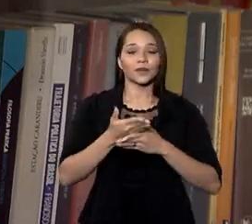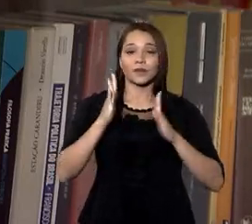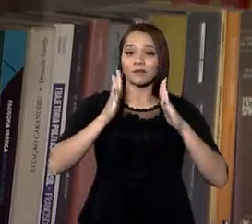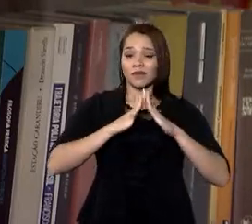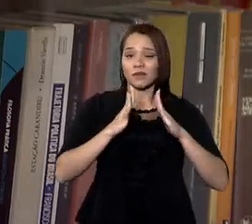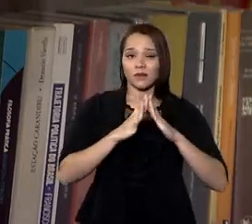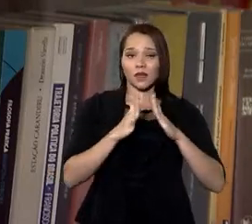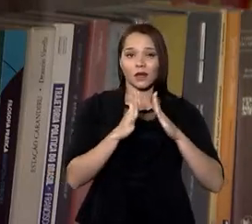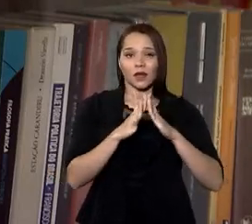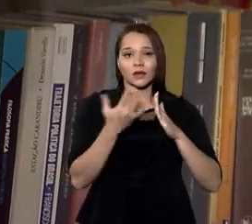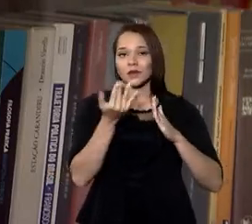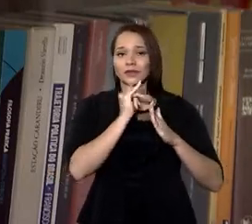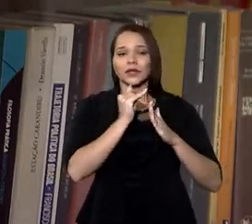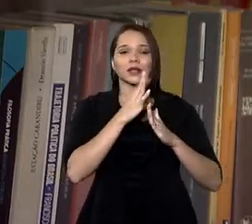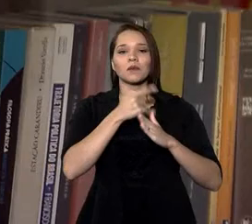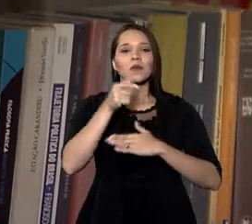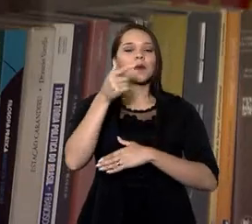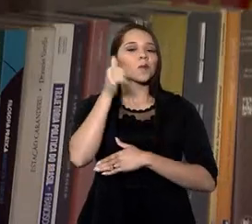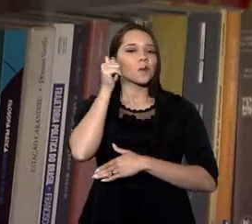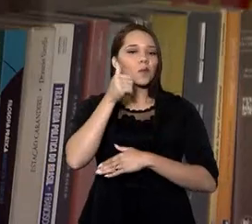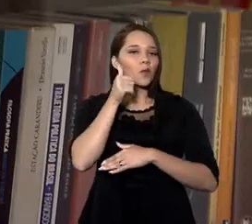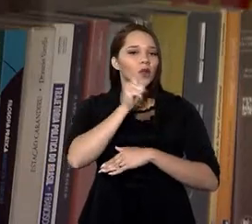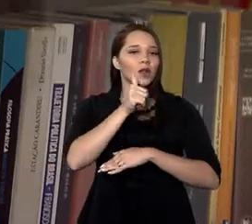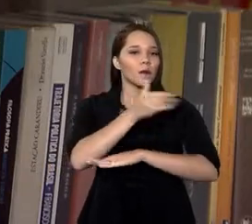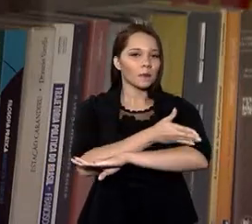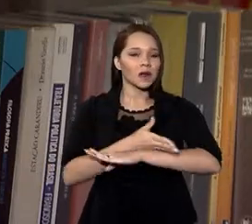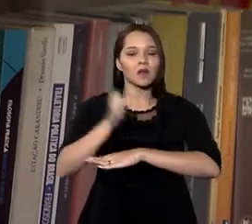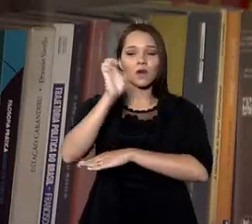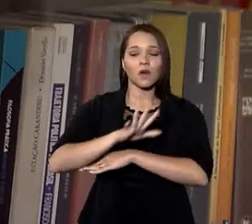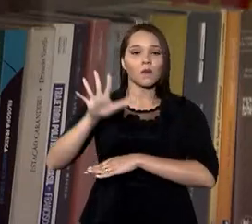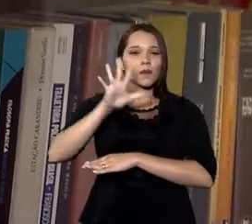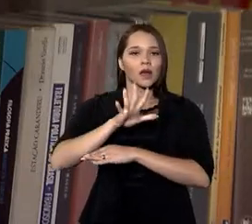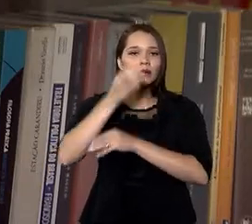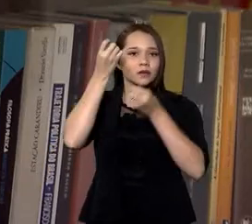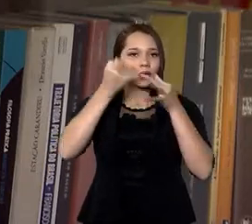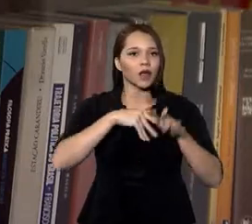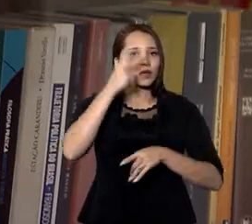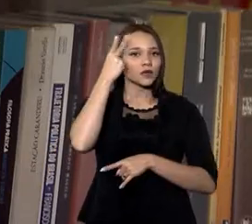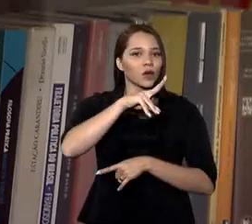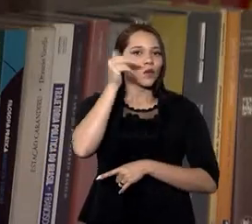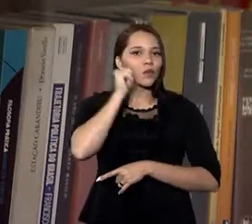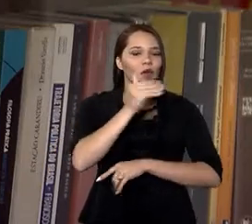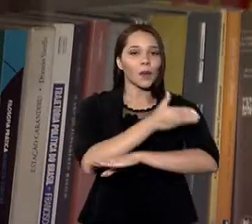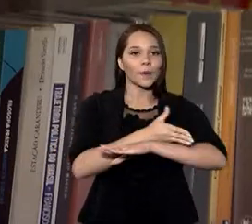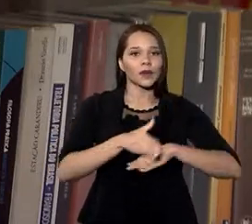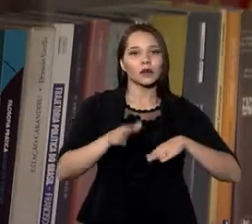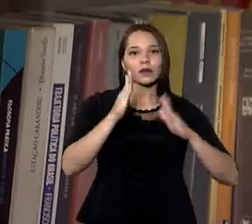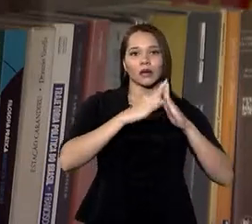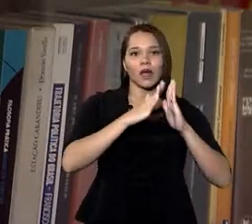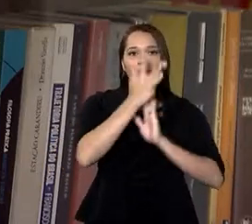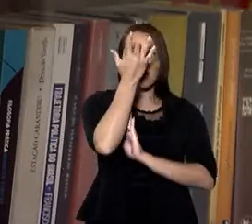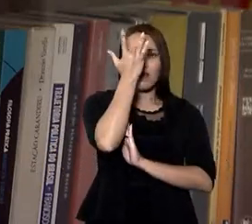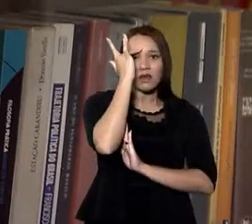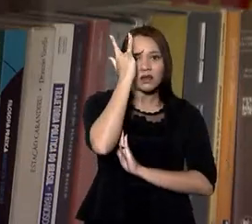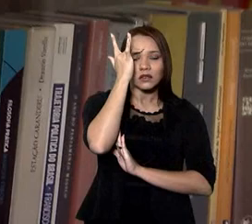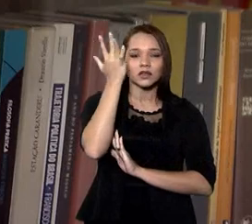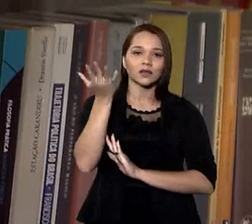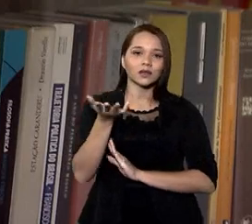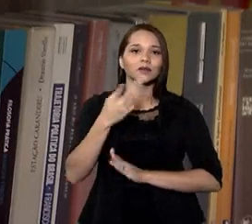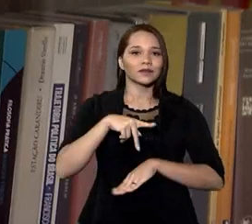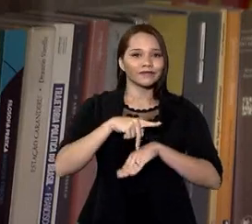uma europeia com a história de uma mulher branca que mora na índia é um pouco a gente